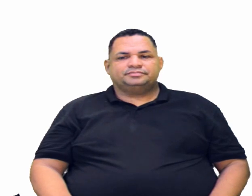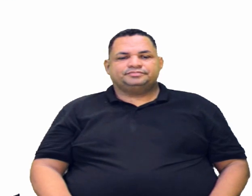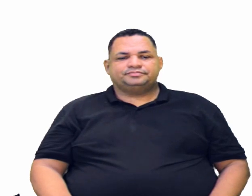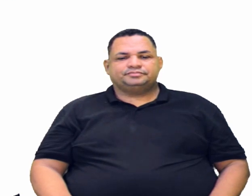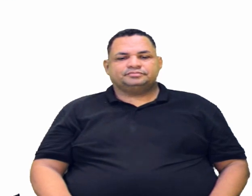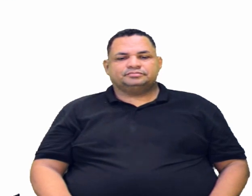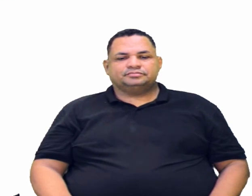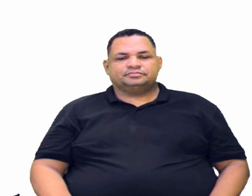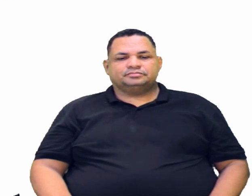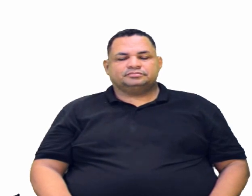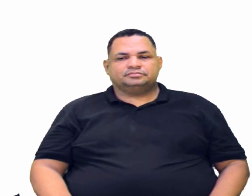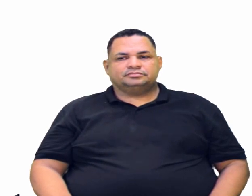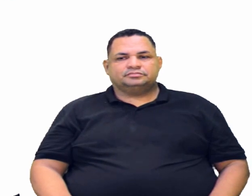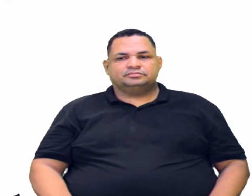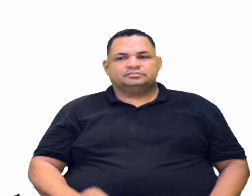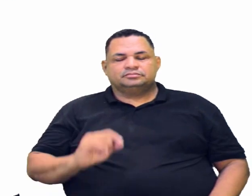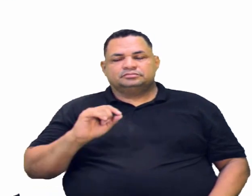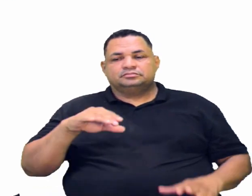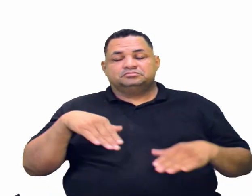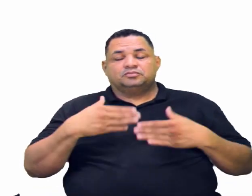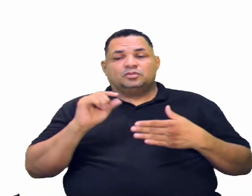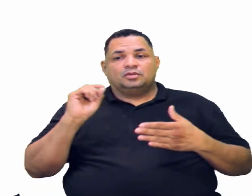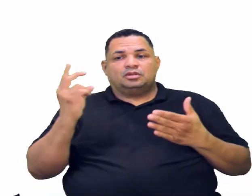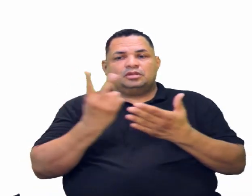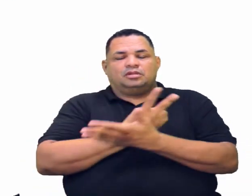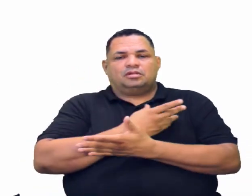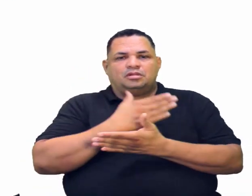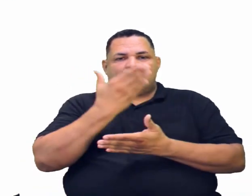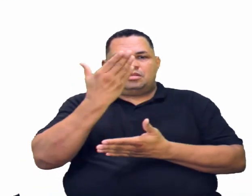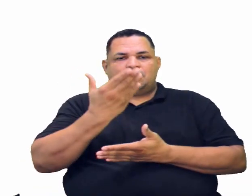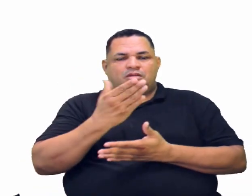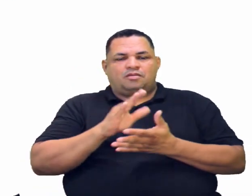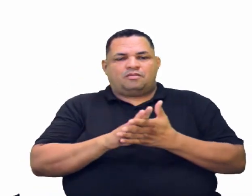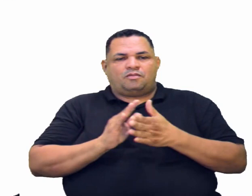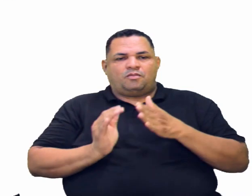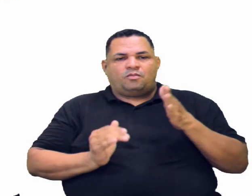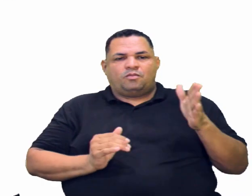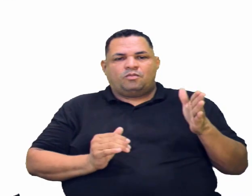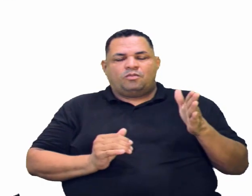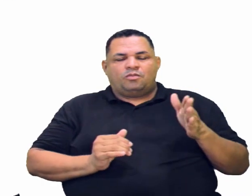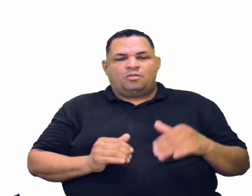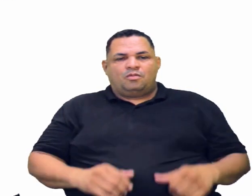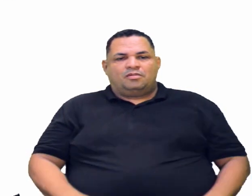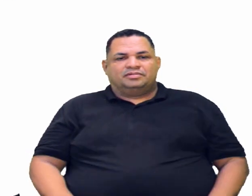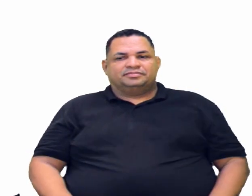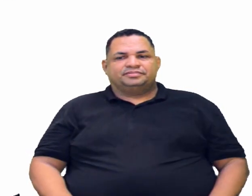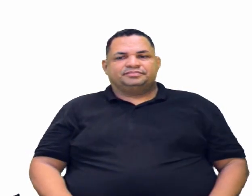de água, H2O. O que que aconteceu? Deste lado aqui ficou isso aqui, ó,